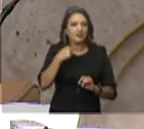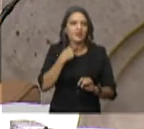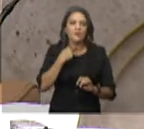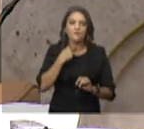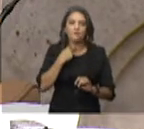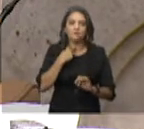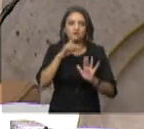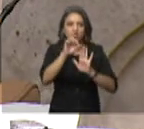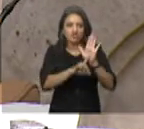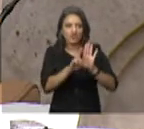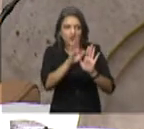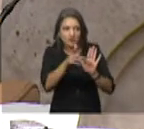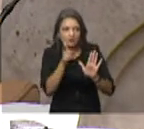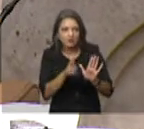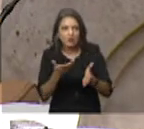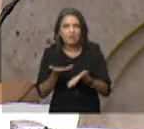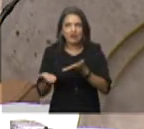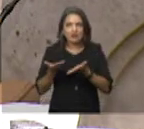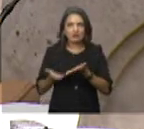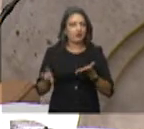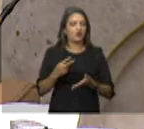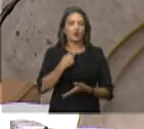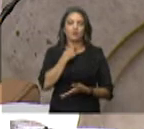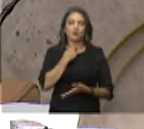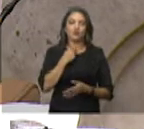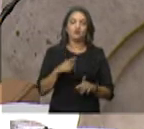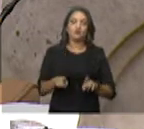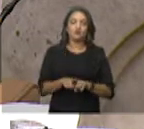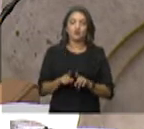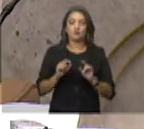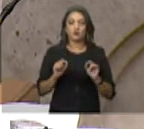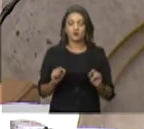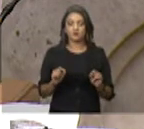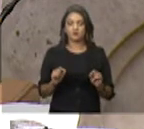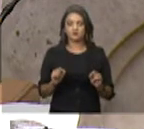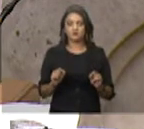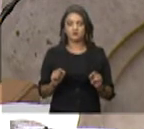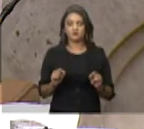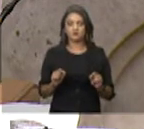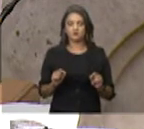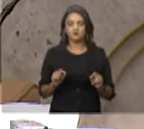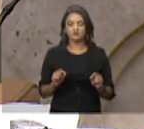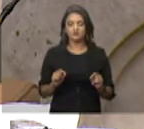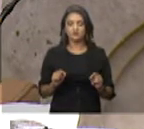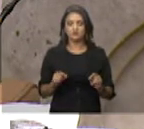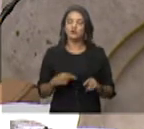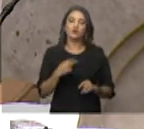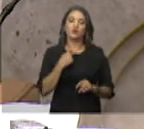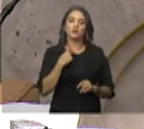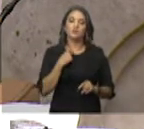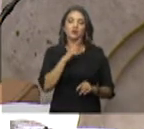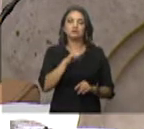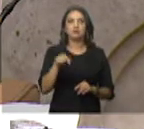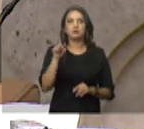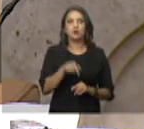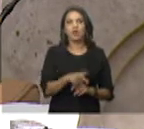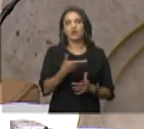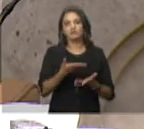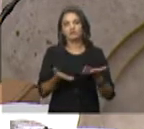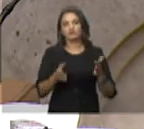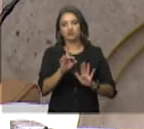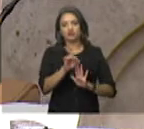social e por consequência da impossibilidade de de direitos advinda